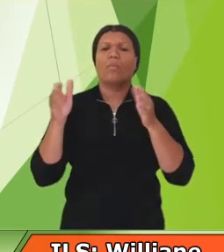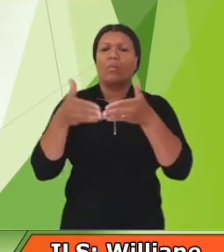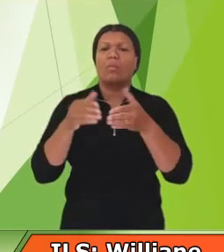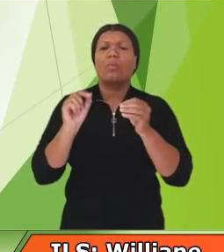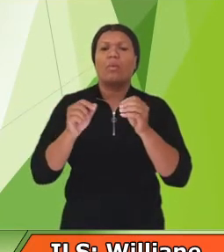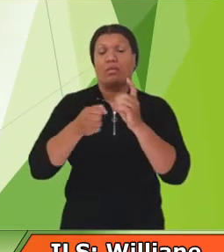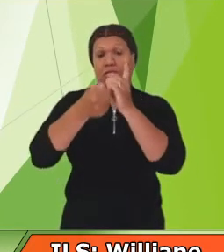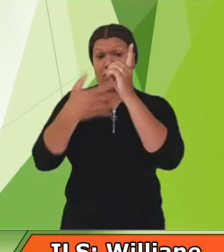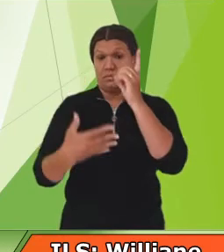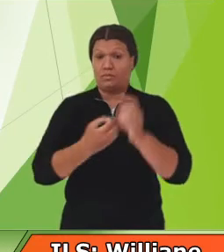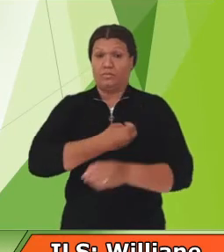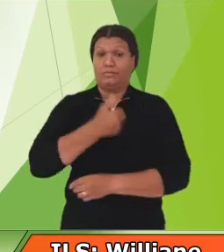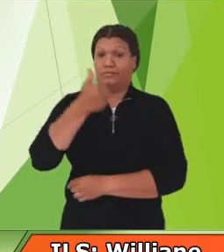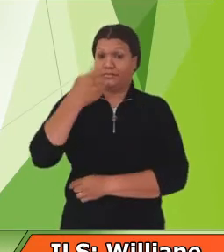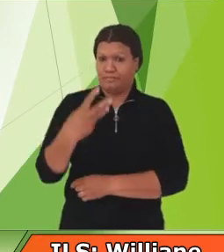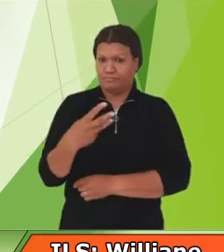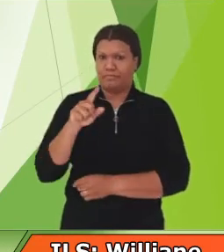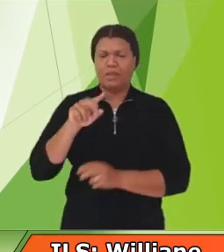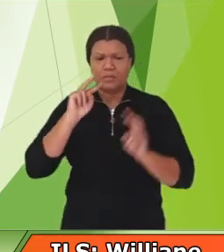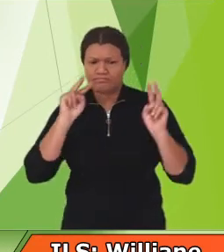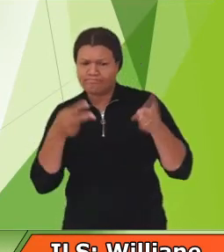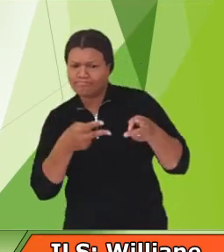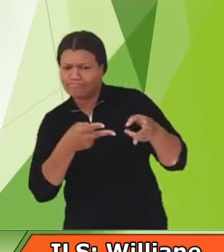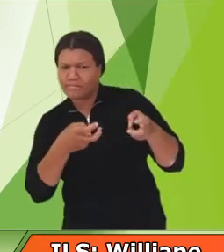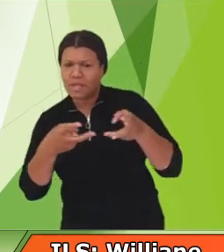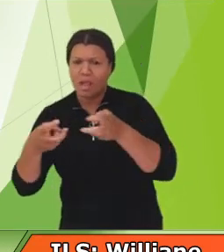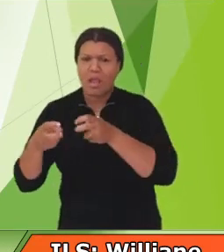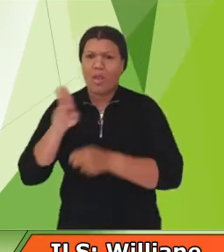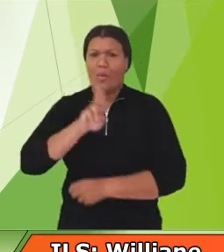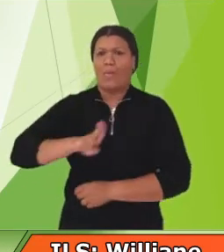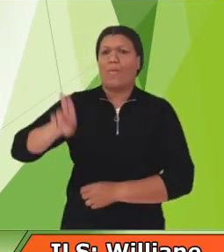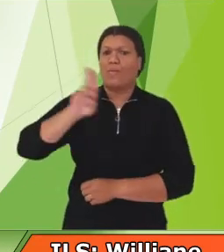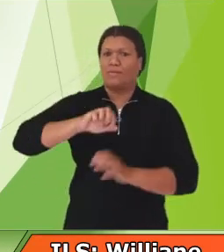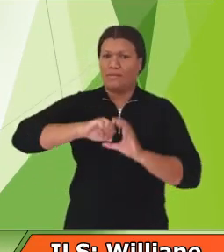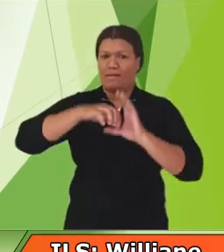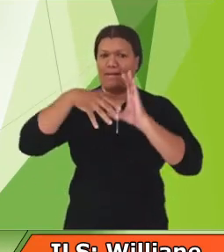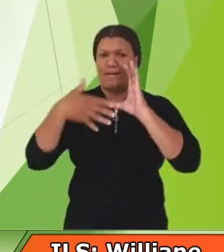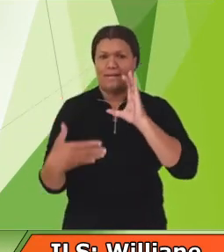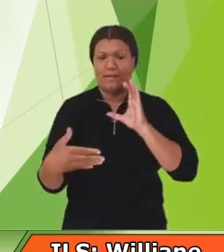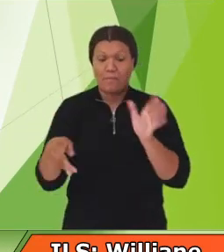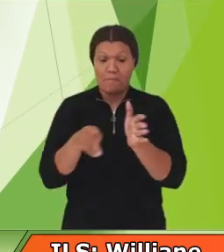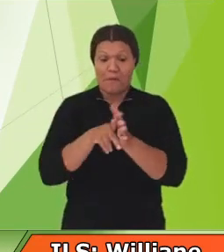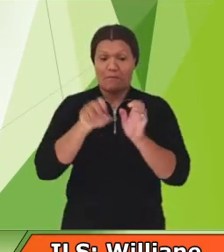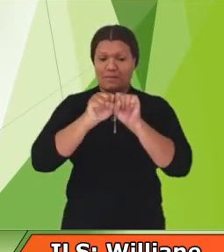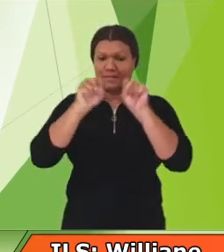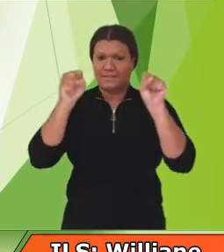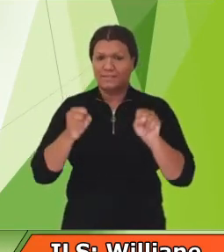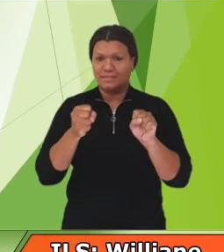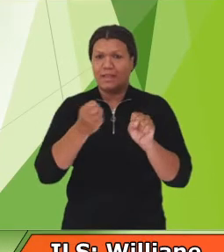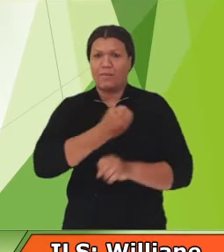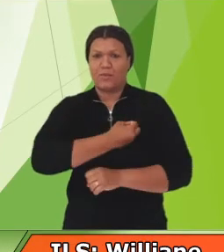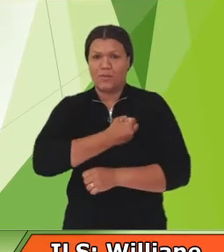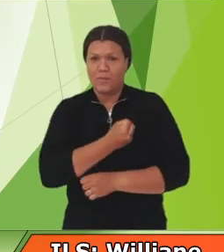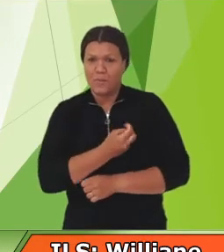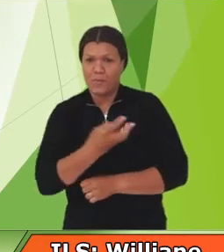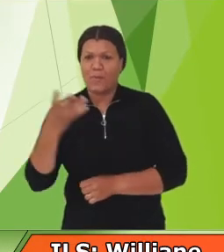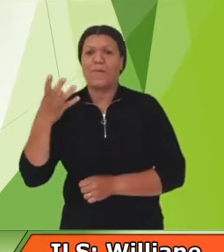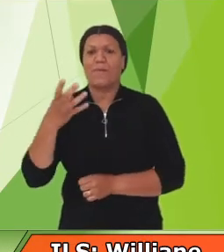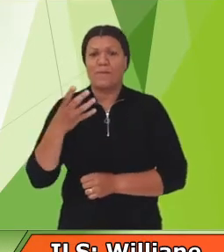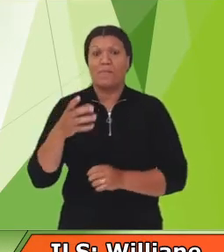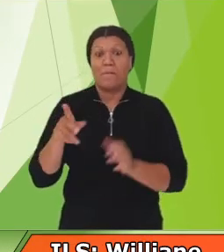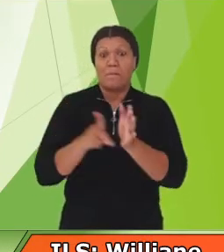é reconhecer e utilizar características do sistema de numeração decimal, tais